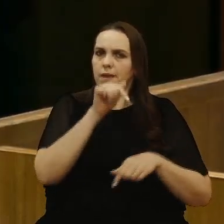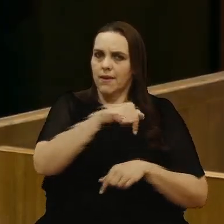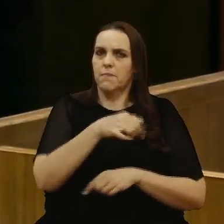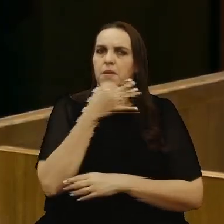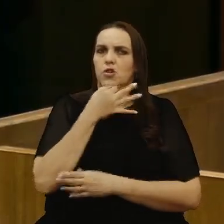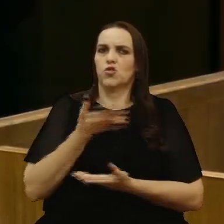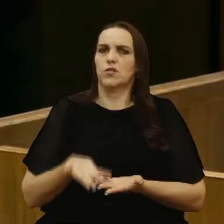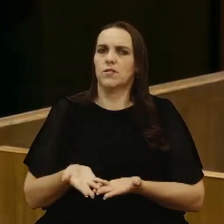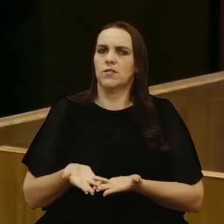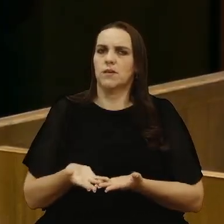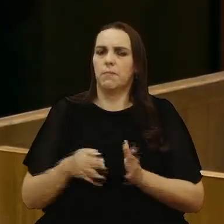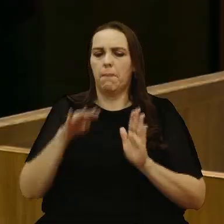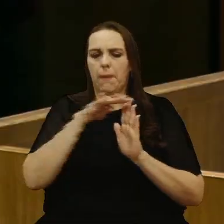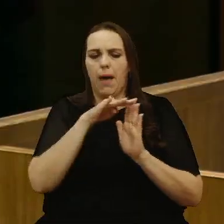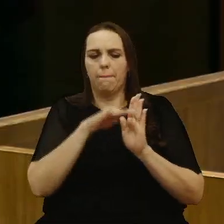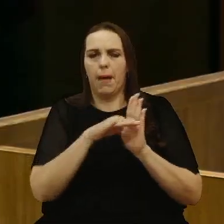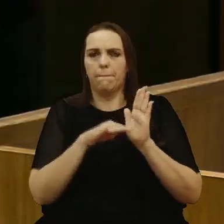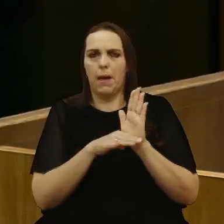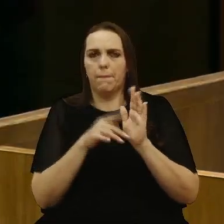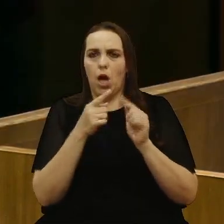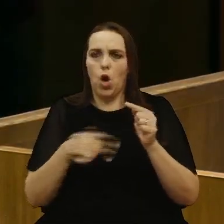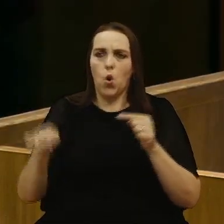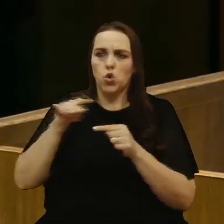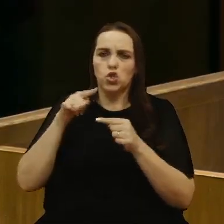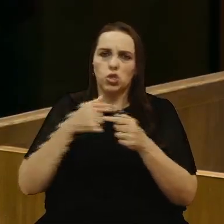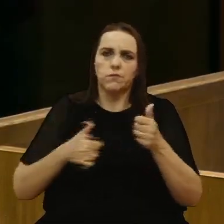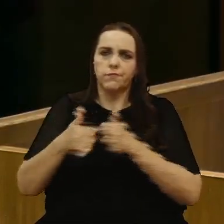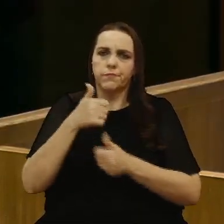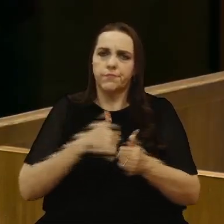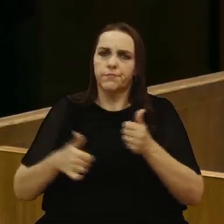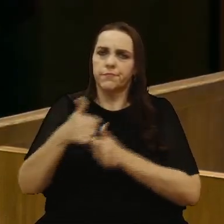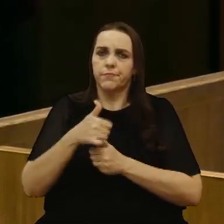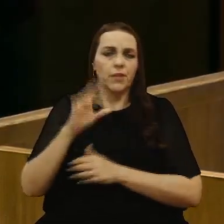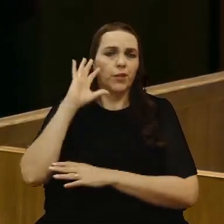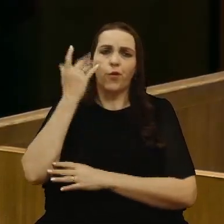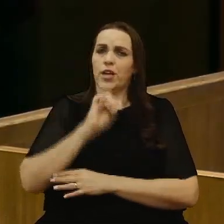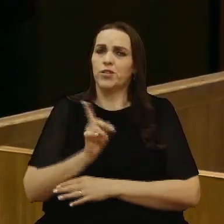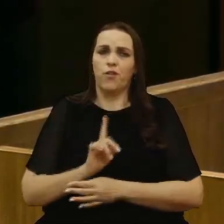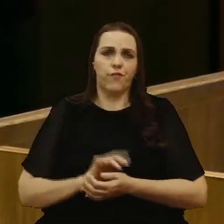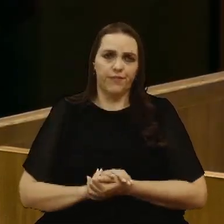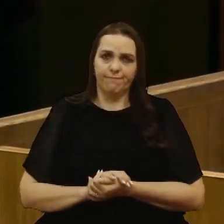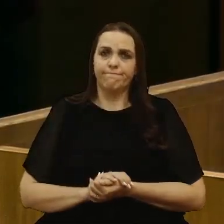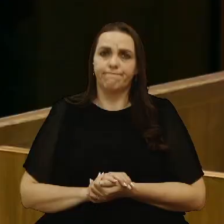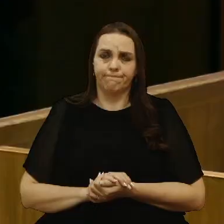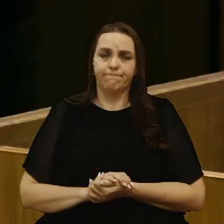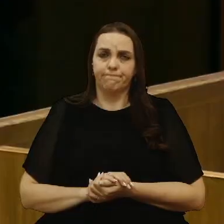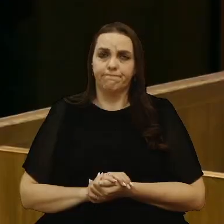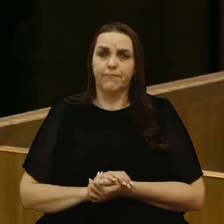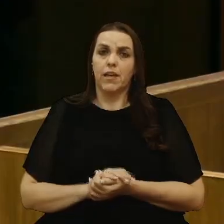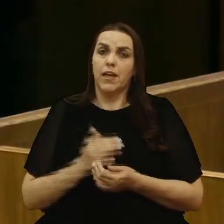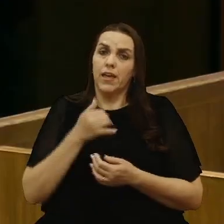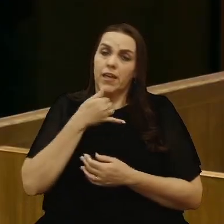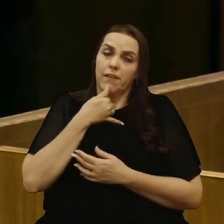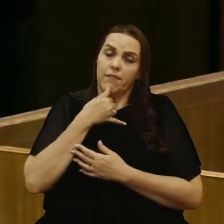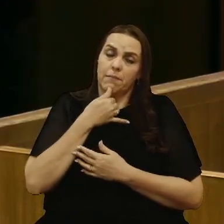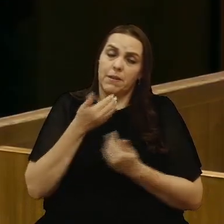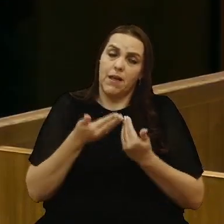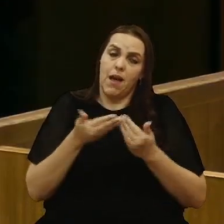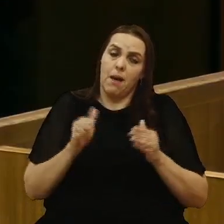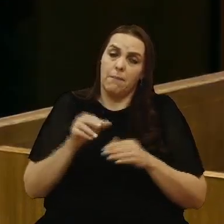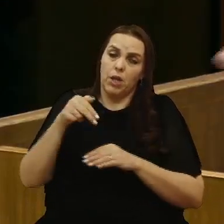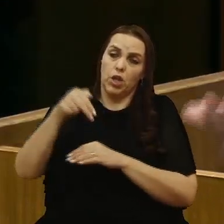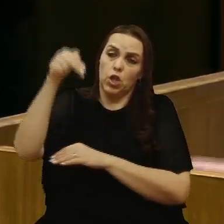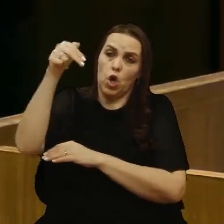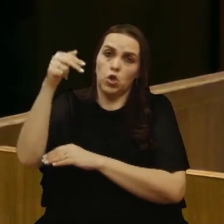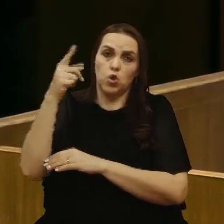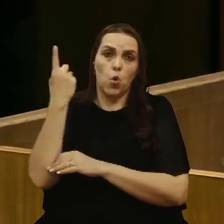por escalonamento, por rodízio, também não resolve. Infelizmente, abrir o Corpo de Bombeiros da Zona Norte um